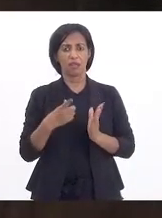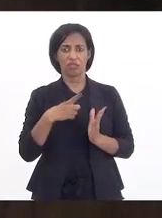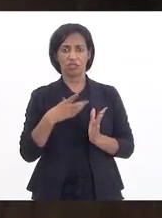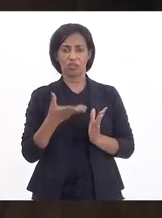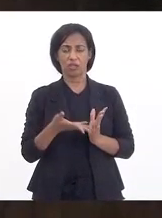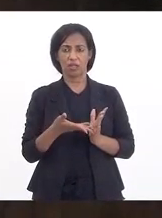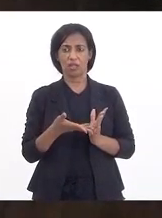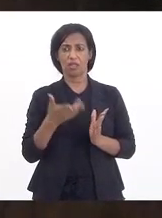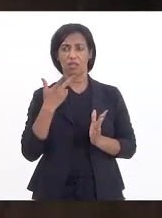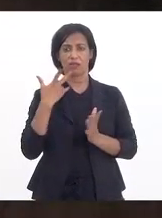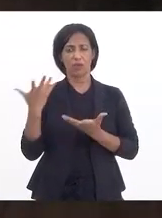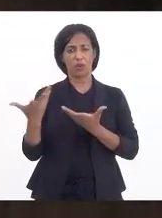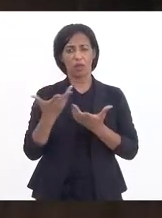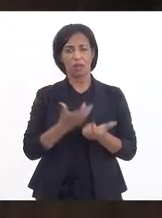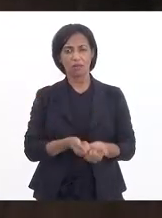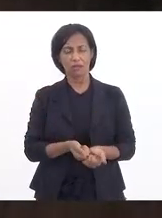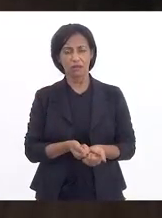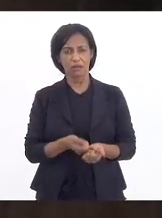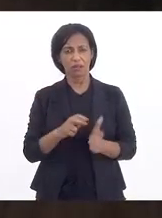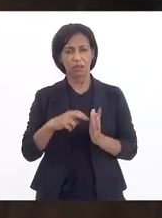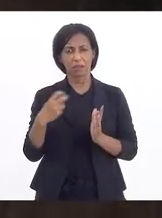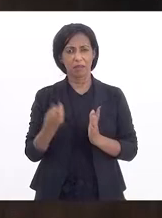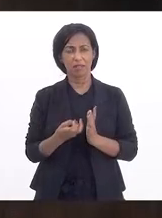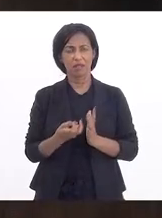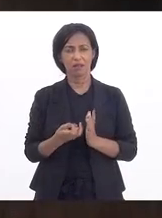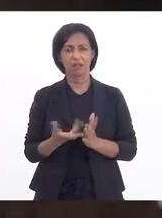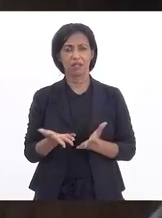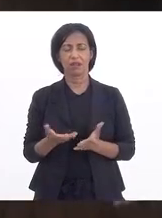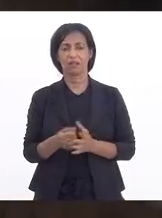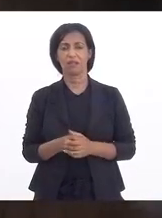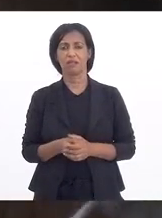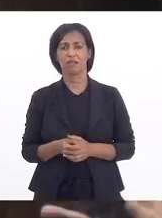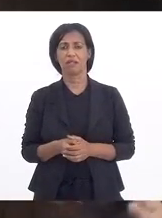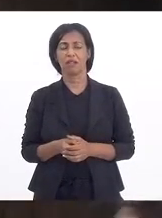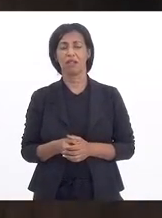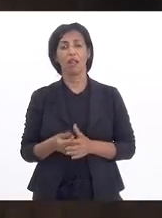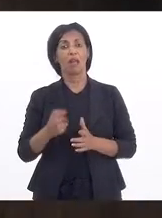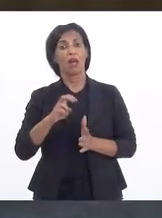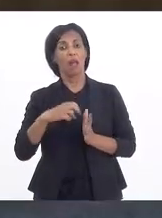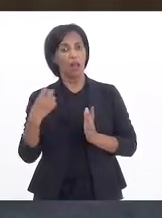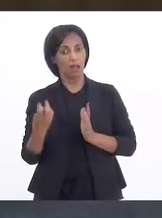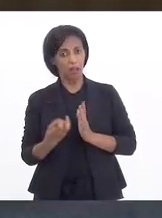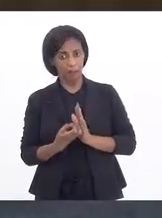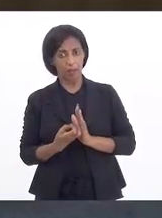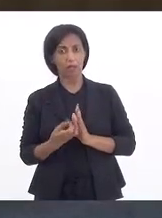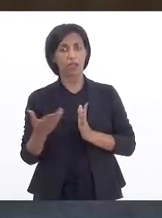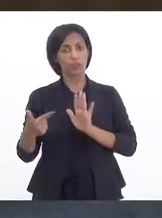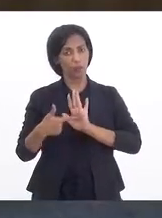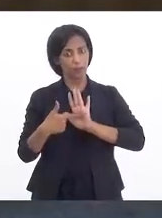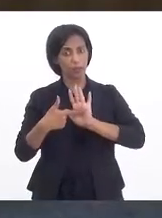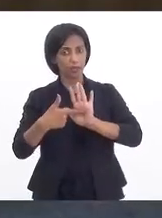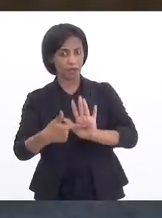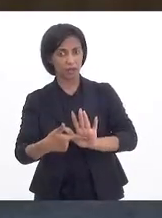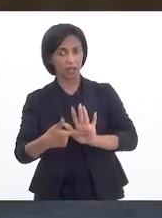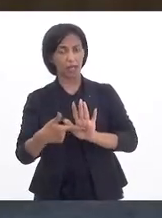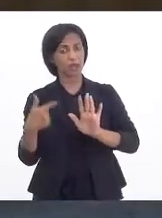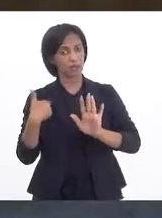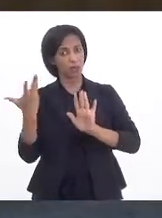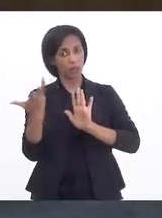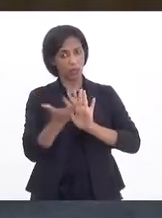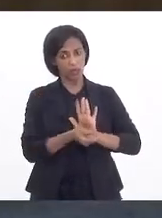o show disse que acolheu emendas Ainda não as emendas que foram apresentadas estou olhando no parecer se